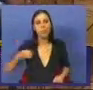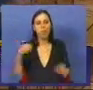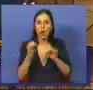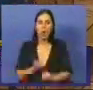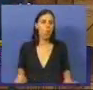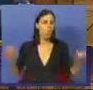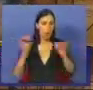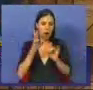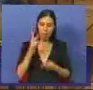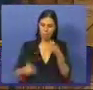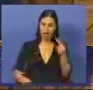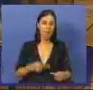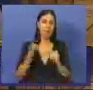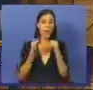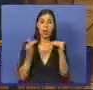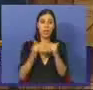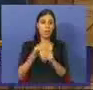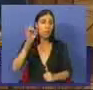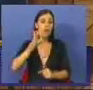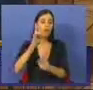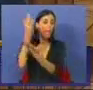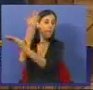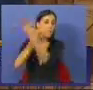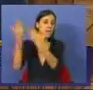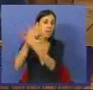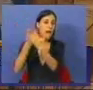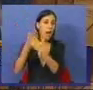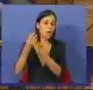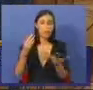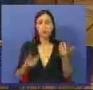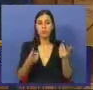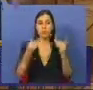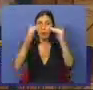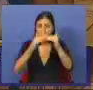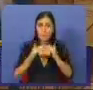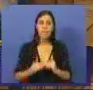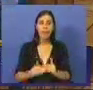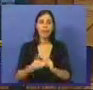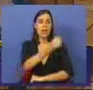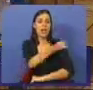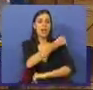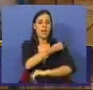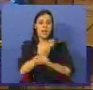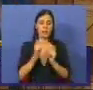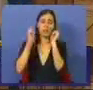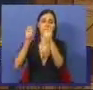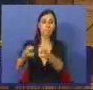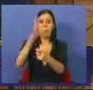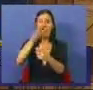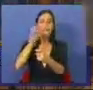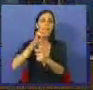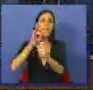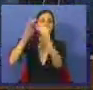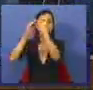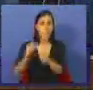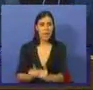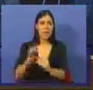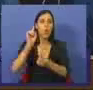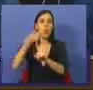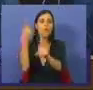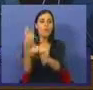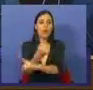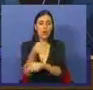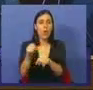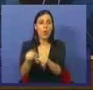nenhuma avaliação que esteja ao nível do valor de mercado da casa. Estão abaixo. Portanto, as casas vão ser entregues ao banco por menos valor do que aquilo que foi